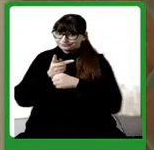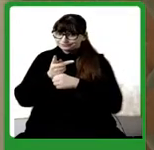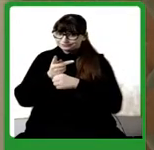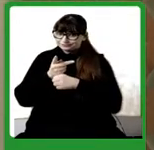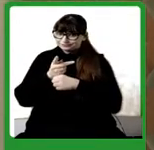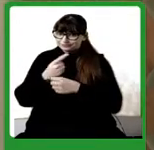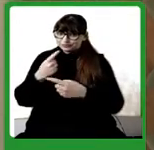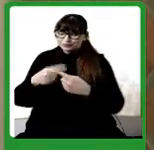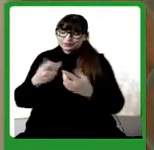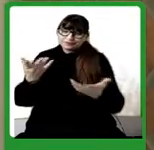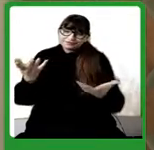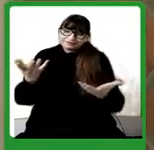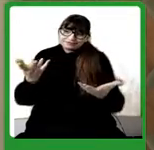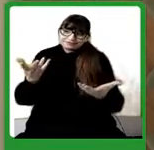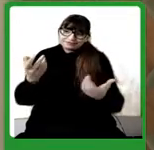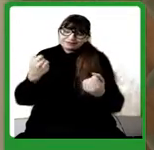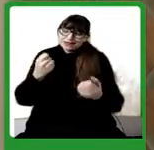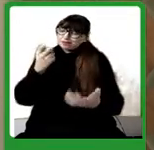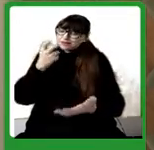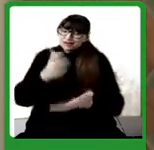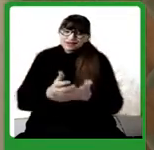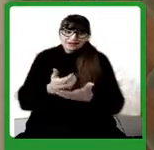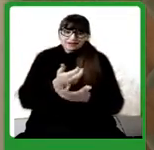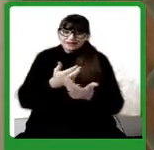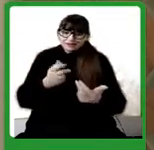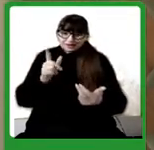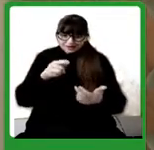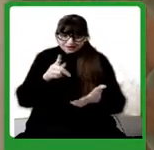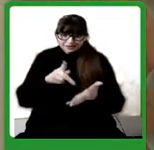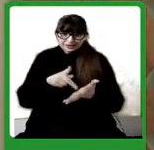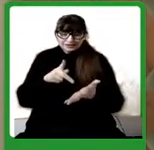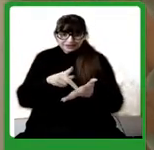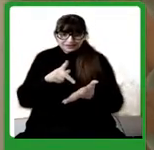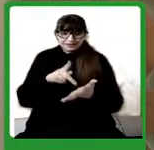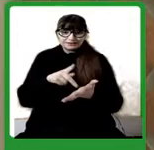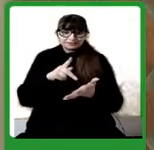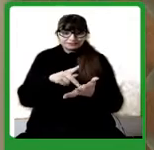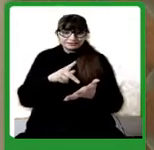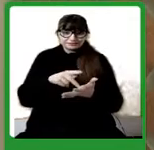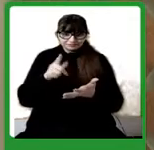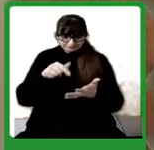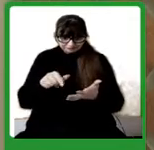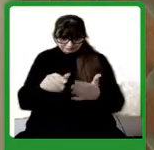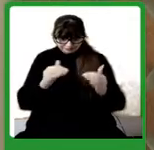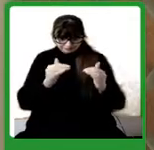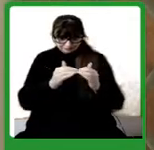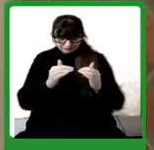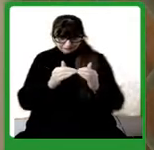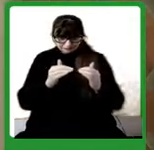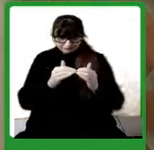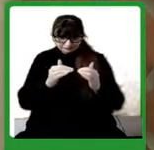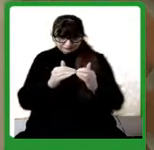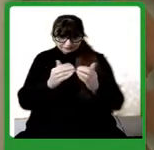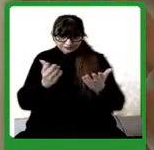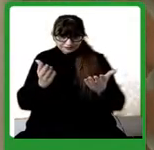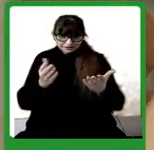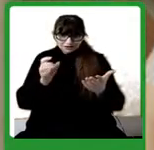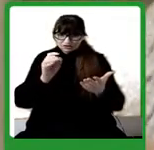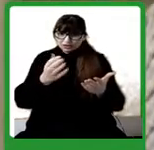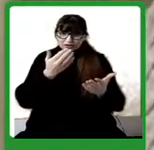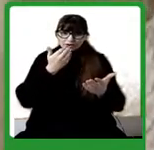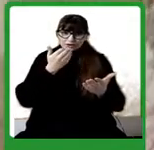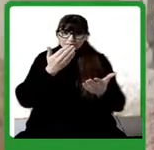dívida. Tu entendeu? É assim. É ou não é verdade? Vocês não concordam? Chega de comer os dois, faz favor. Não, ô